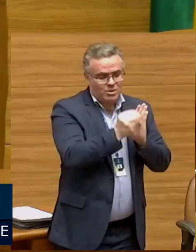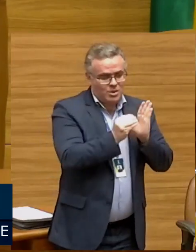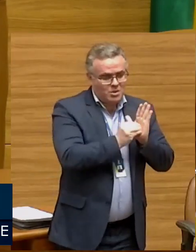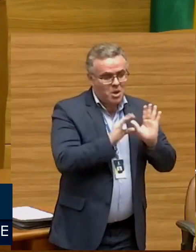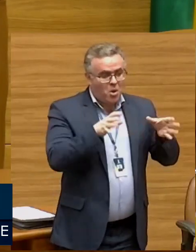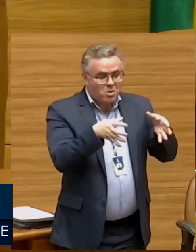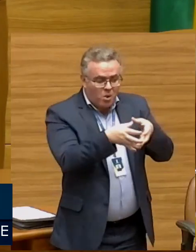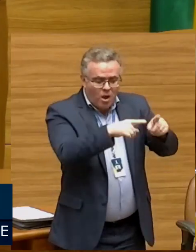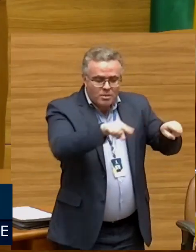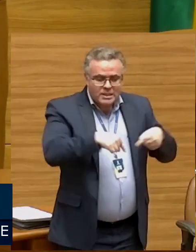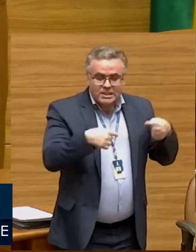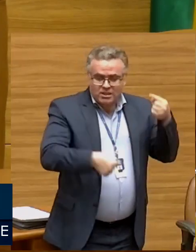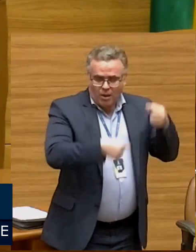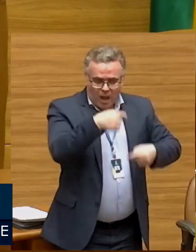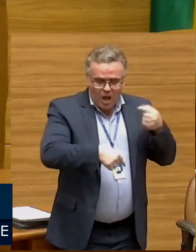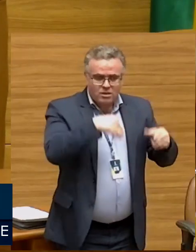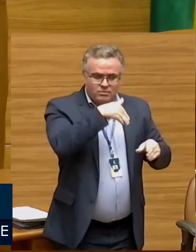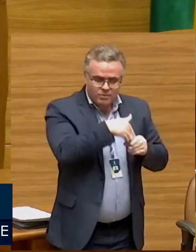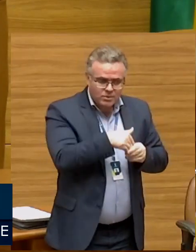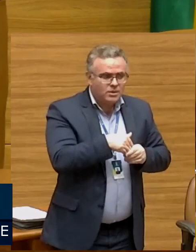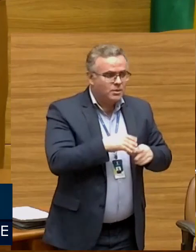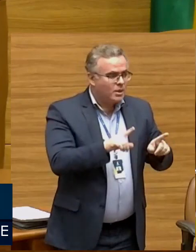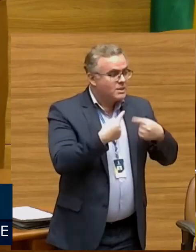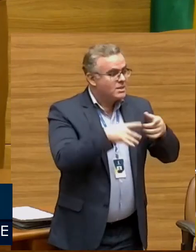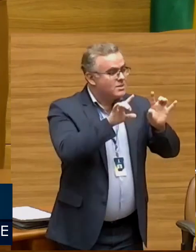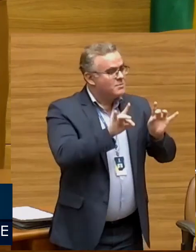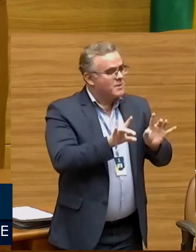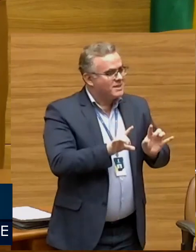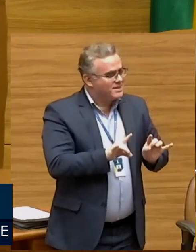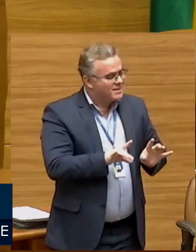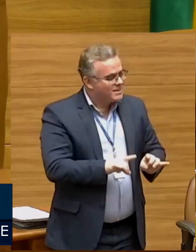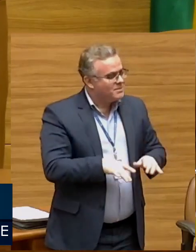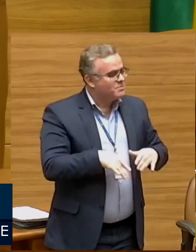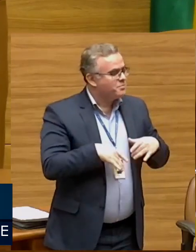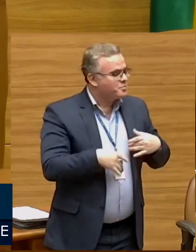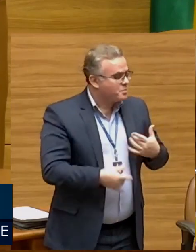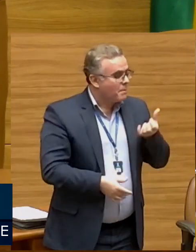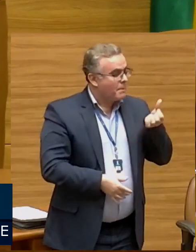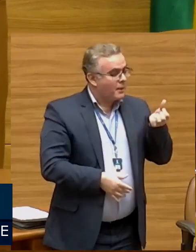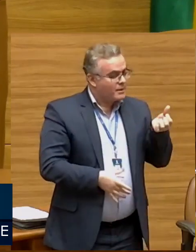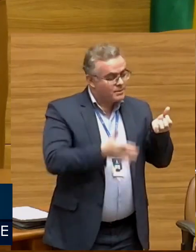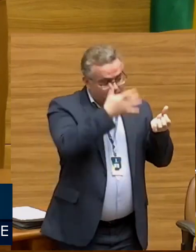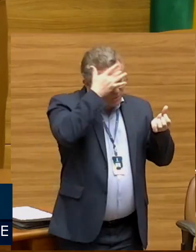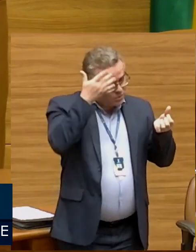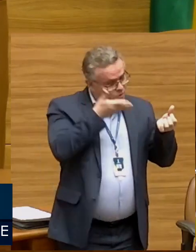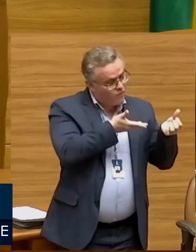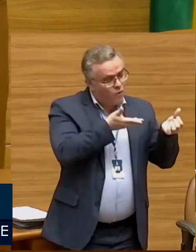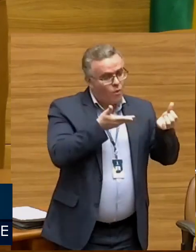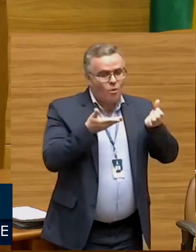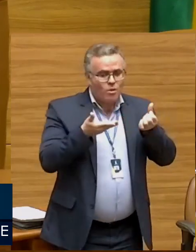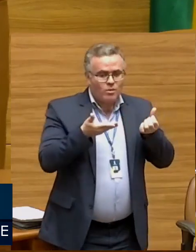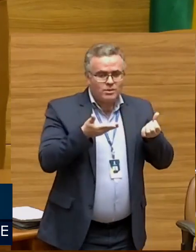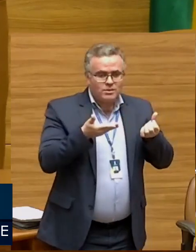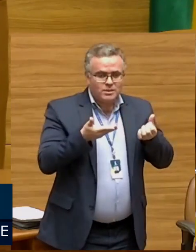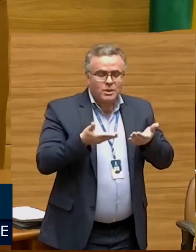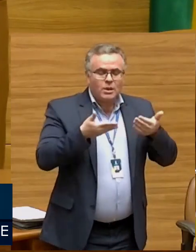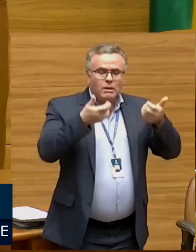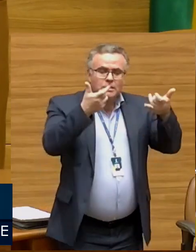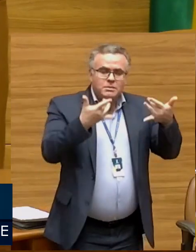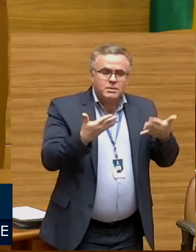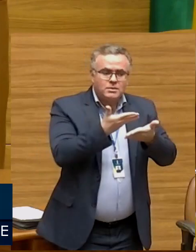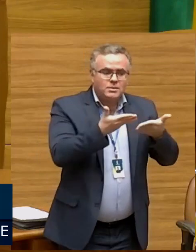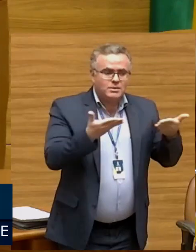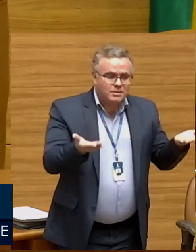nas salas de comissões, é uma sessão especial onde 6 pessoas foram convidadas para trazer para